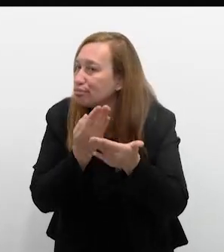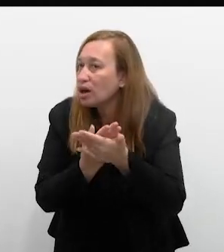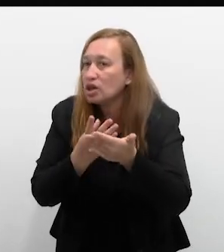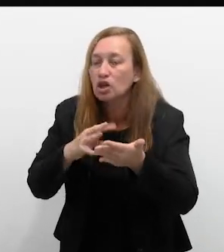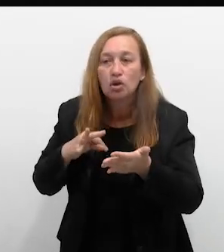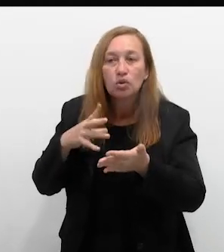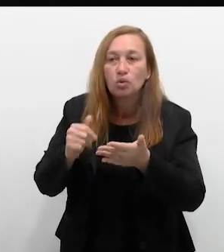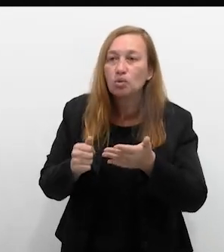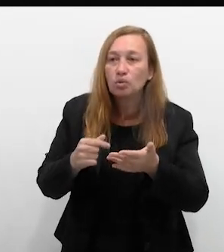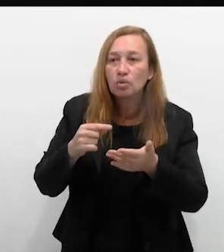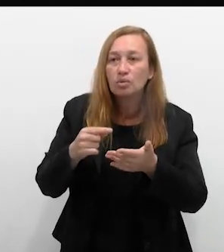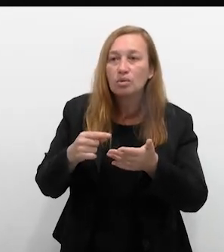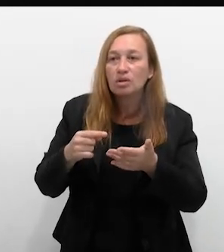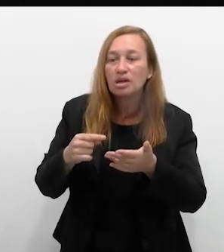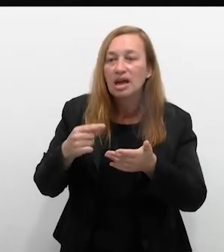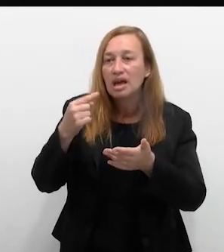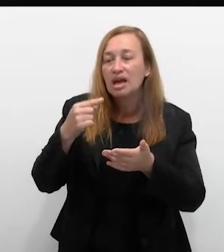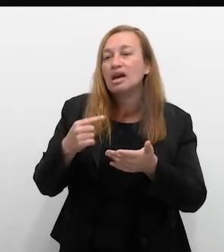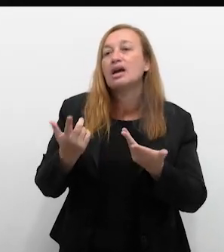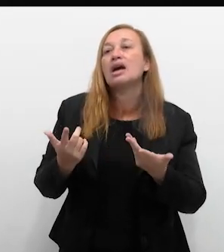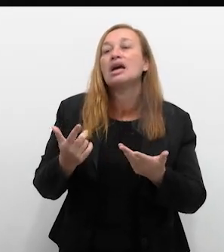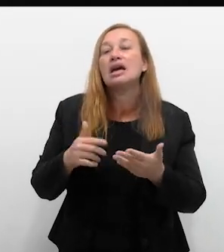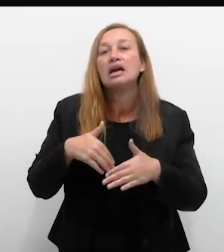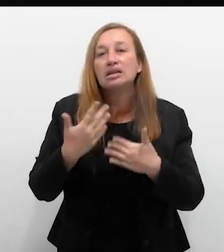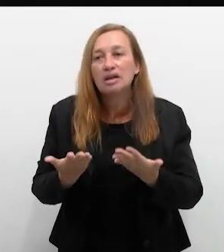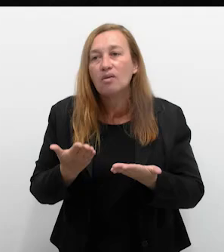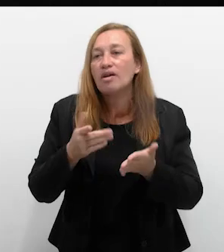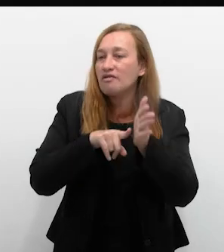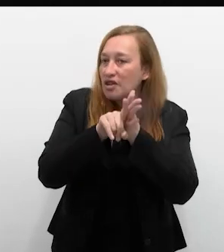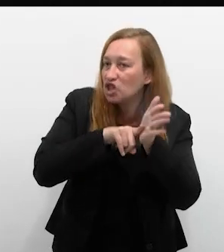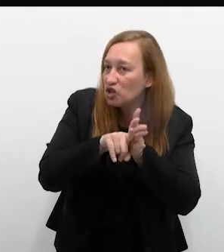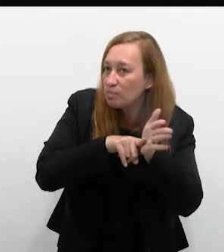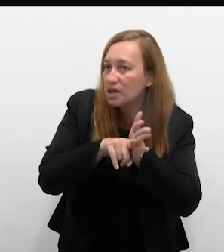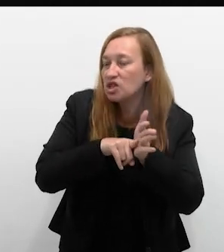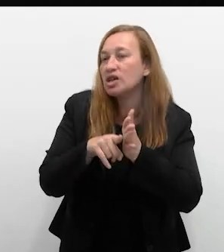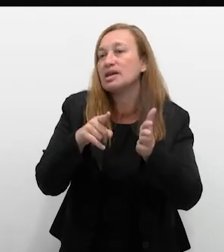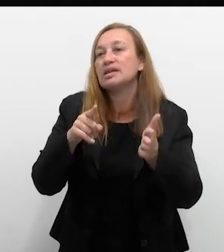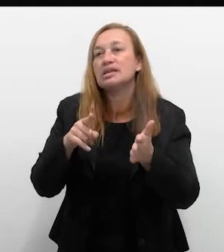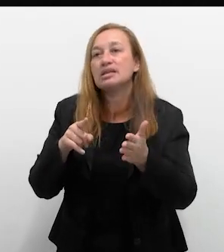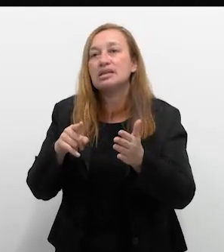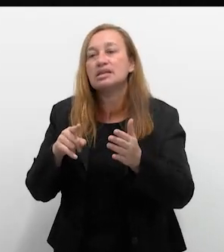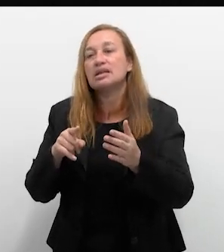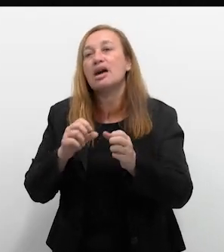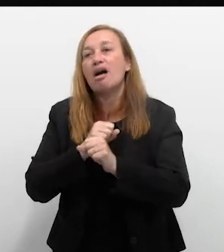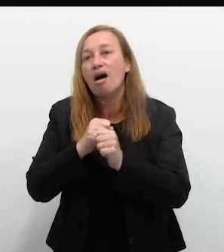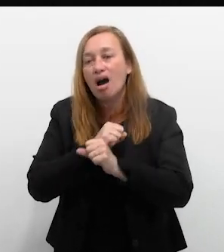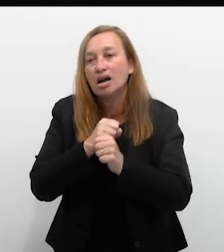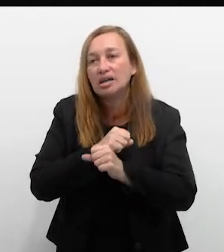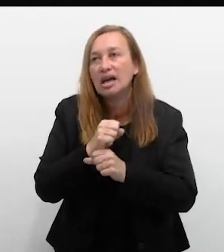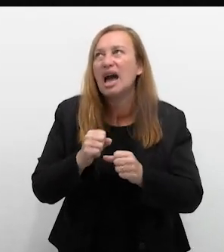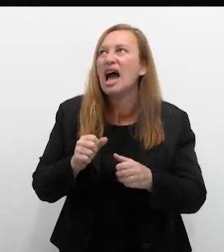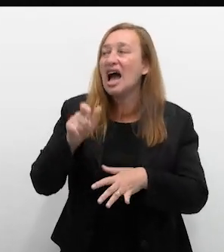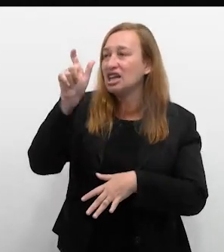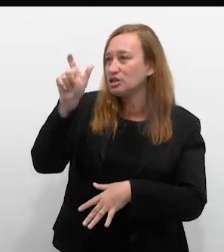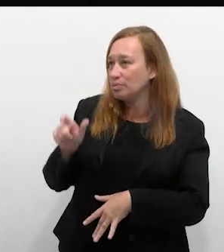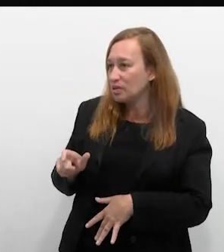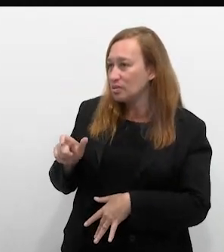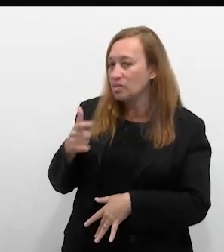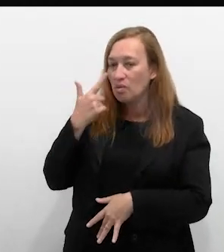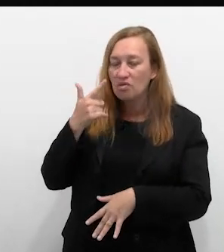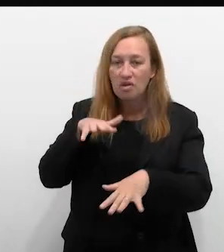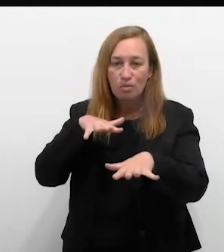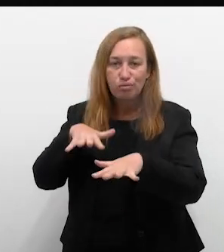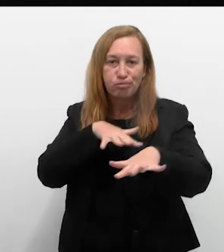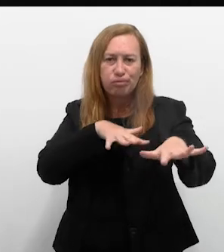a idealizar a logística daquela festa muito tempo antes. Então, é muita pesquisa, é muito tempo de produção, e acho que as pessoas que veem